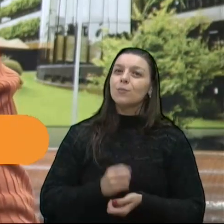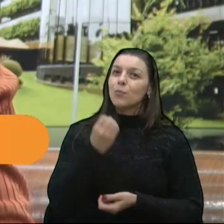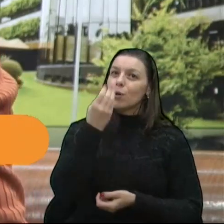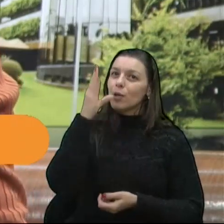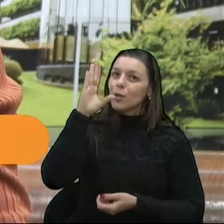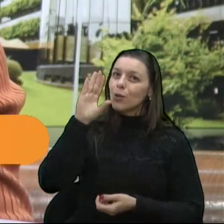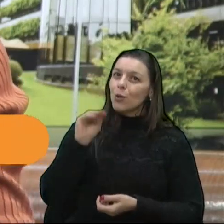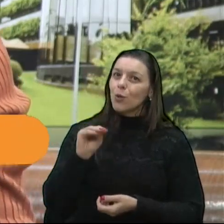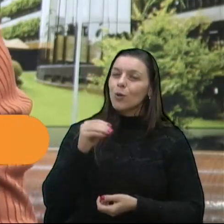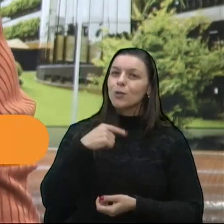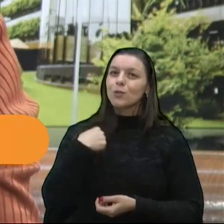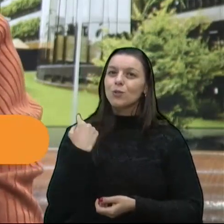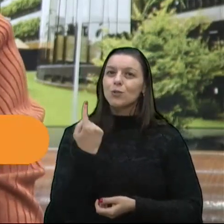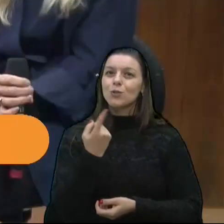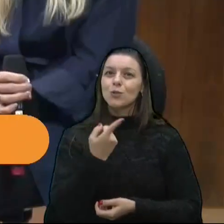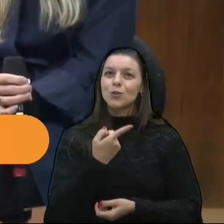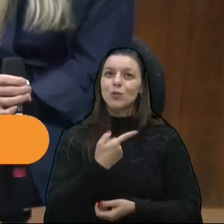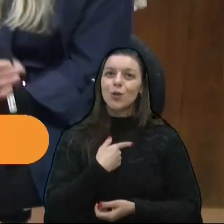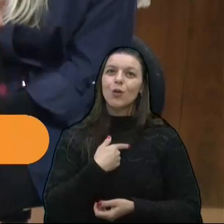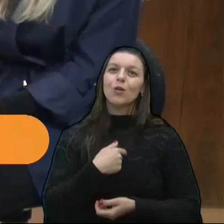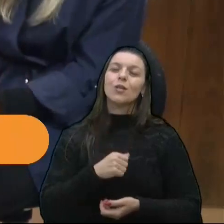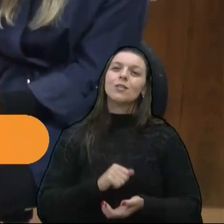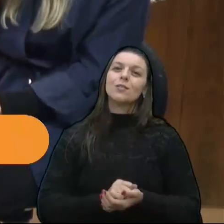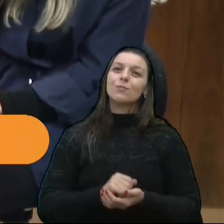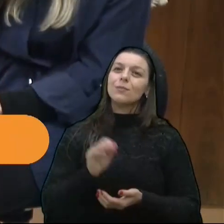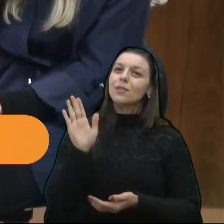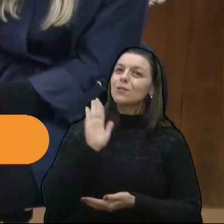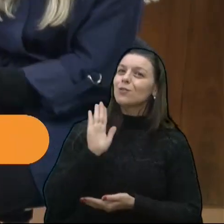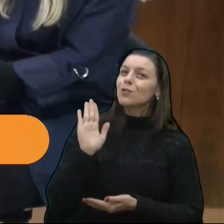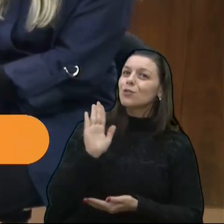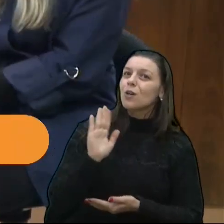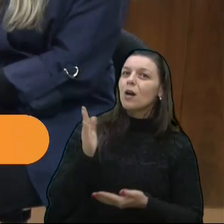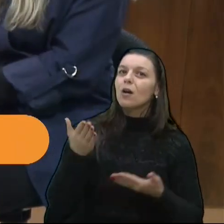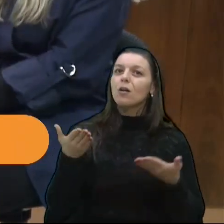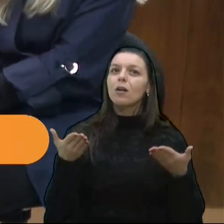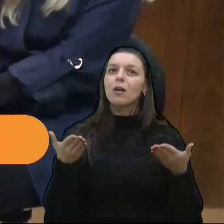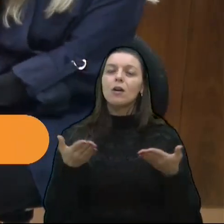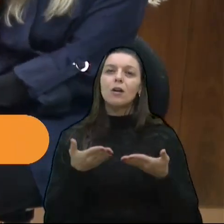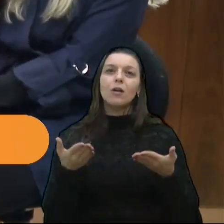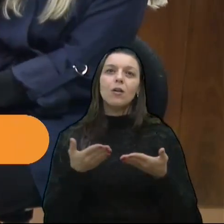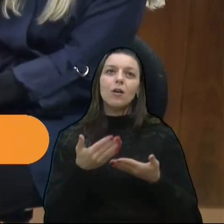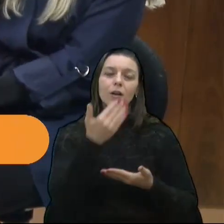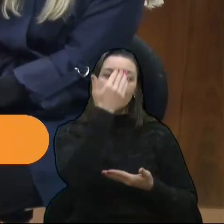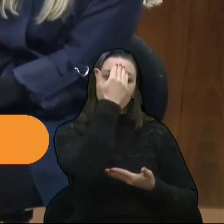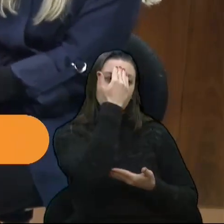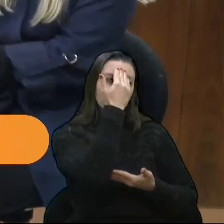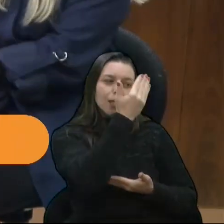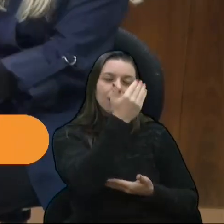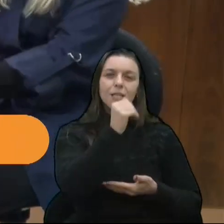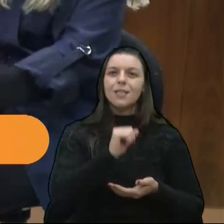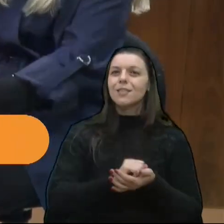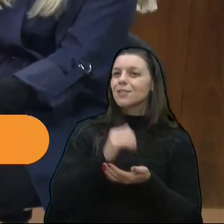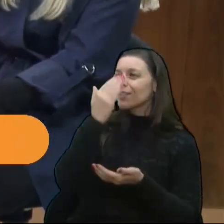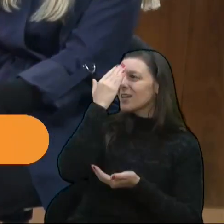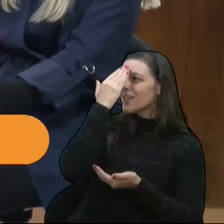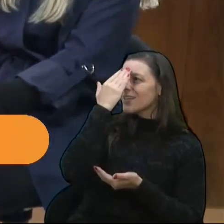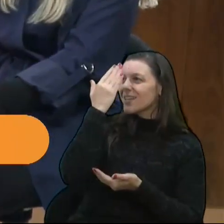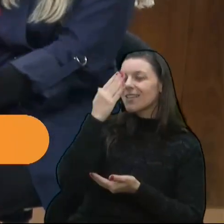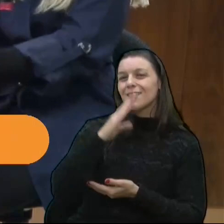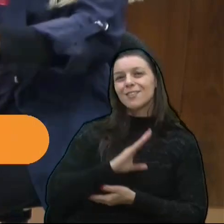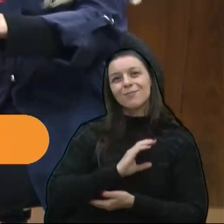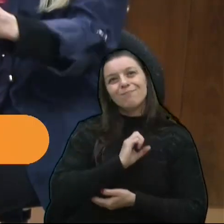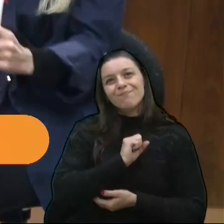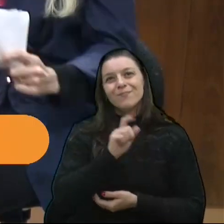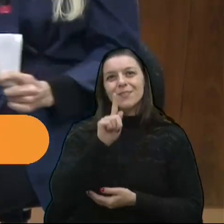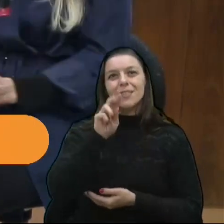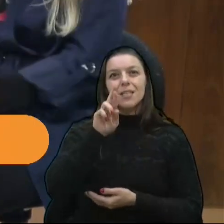por aqui. Te agradeço também, Vânia, tua companhia. Foi ótimo dividir contigo. Eu também agradeço a presença da Grace, que é uma amada, né? A gente está